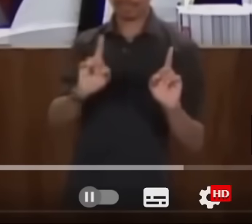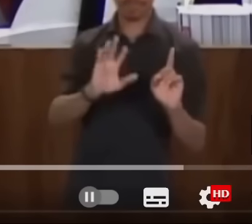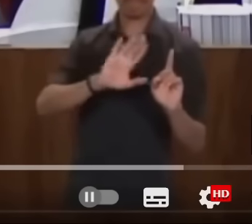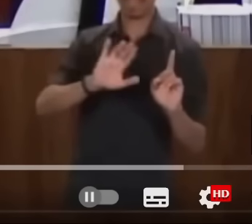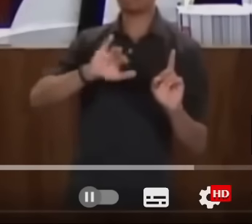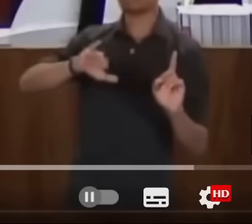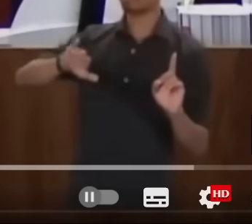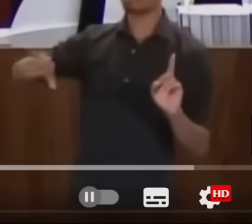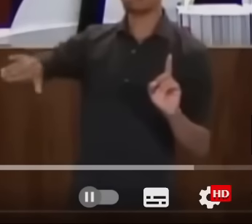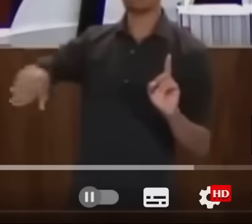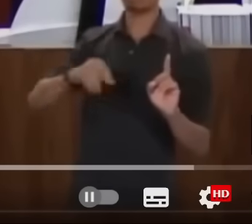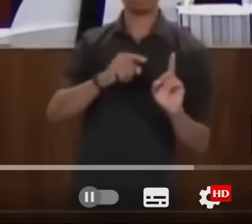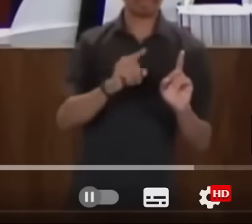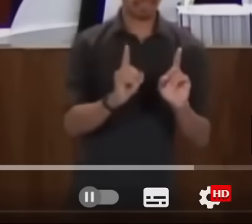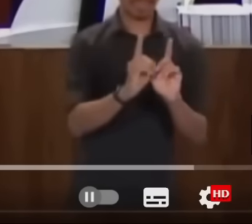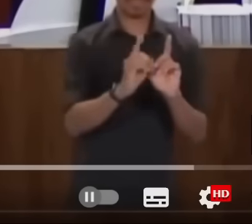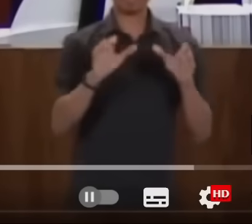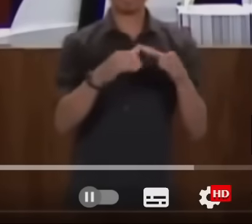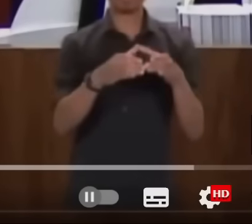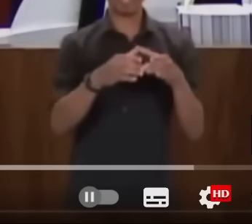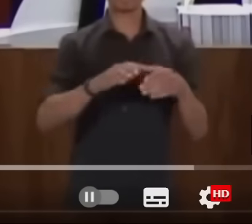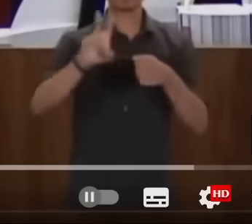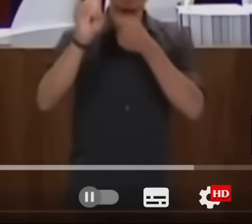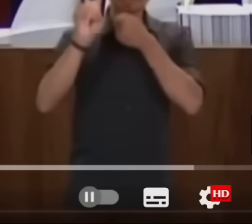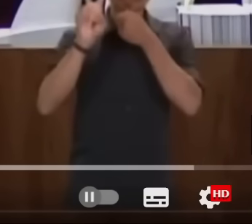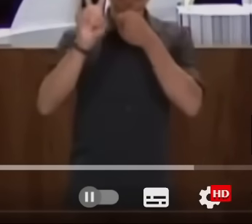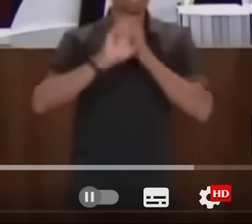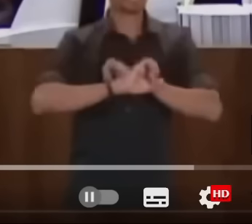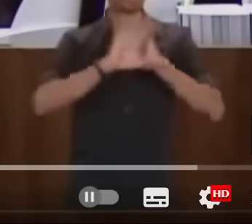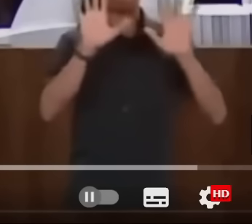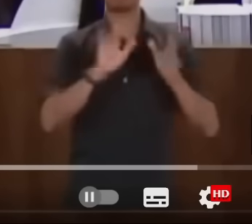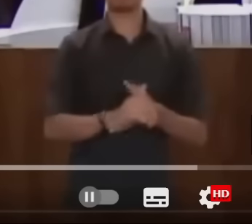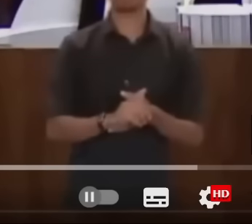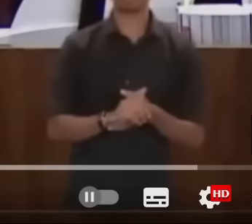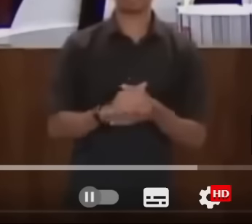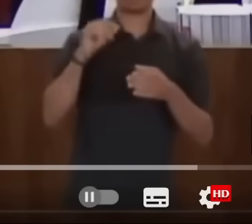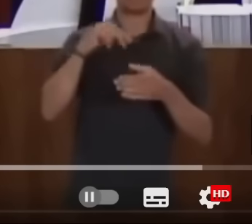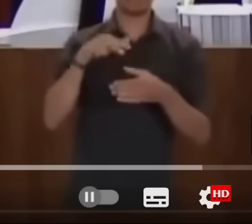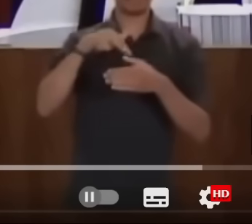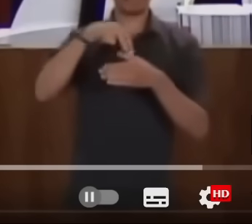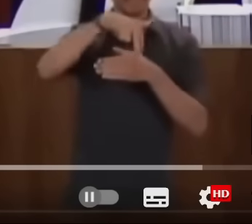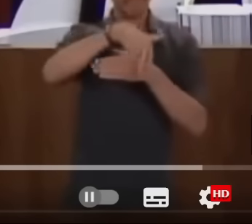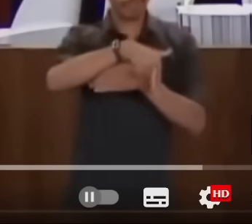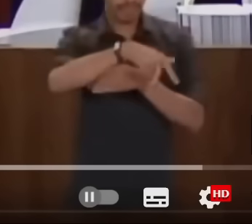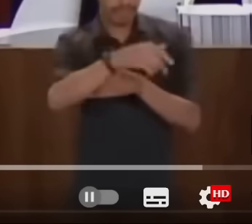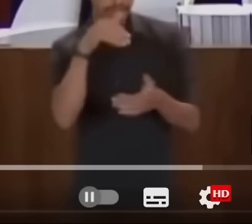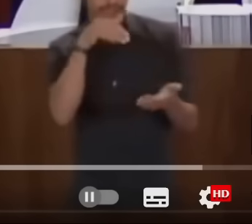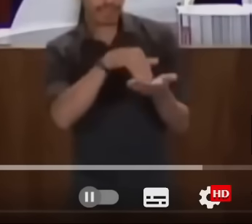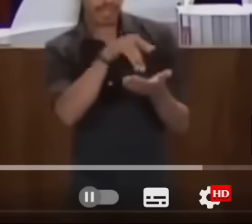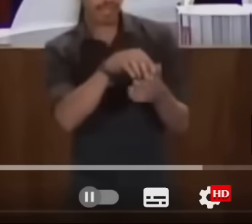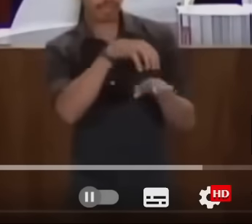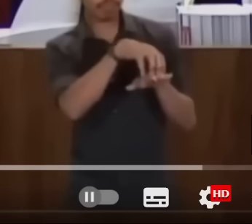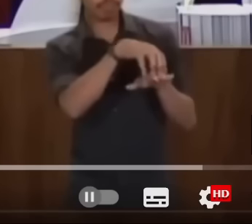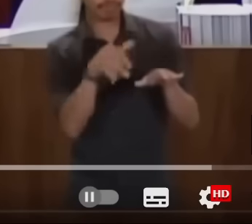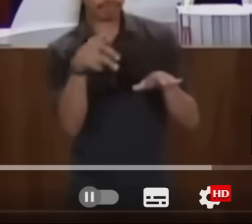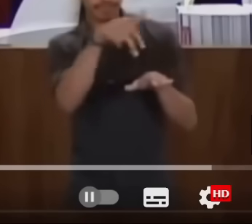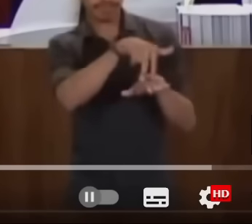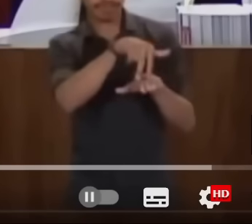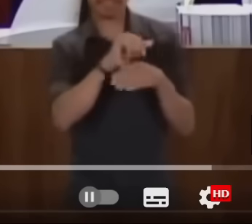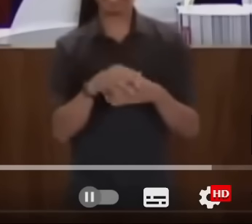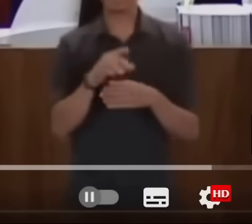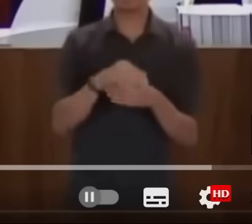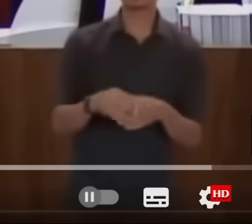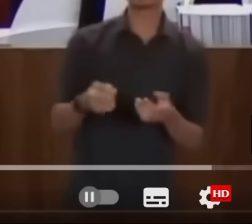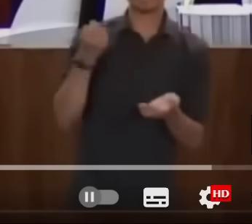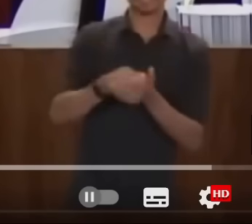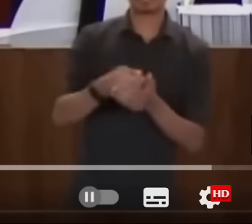campanha, campanha, clara campanha. Isso continuou. Desceu da tribuna de honra, caminha a pé até o trio elétrico, custeado pelo movimento